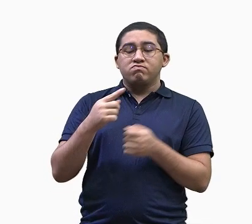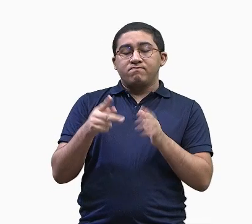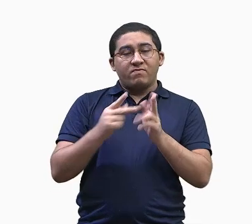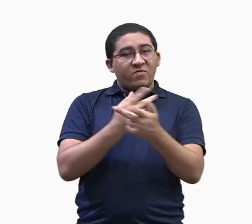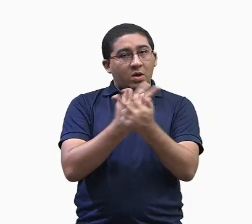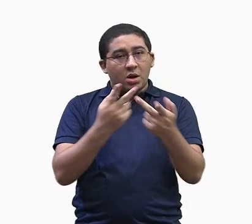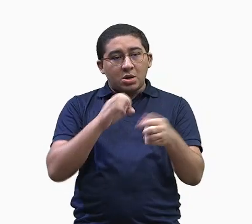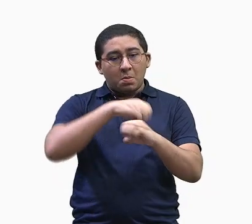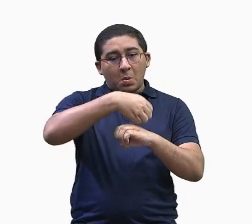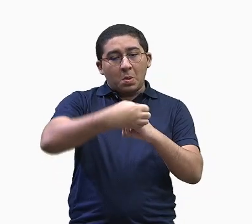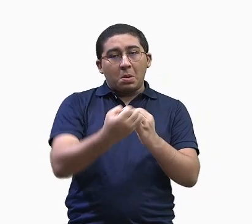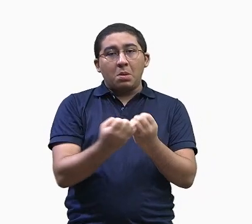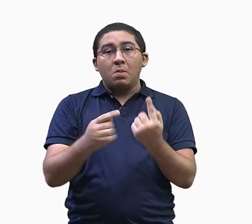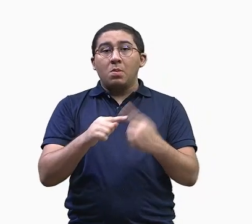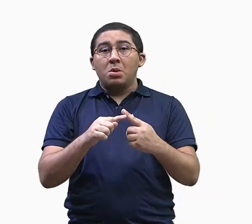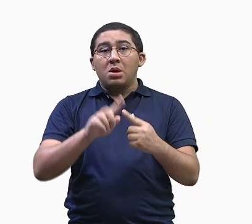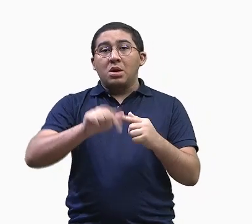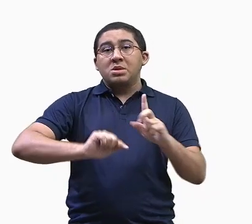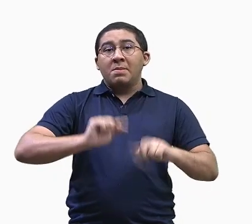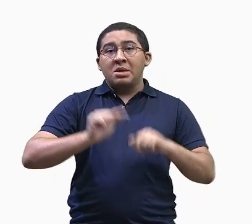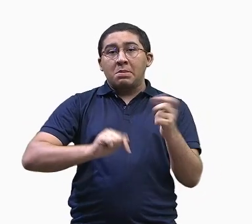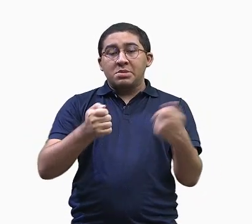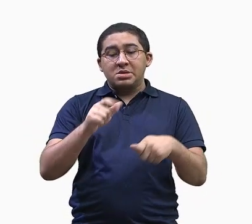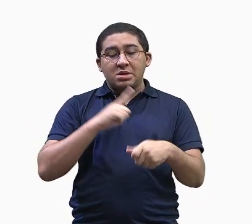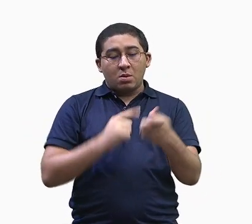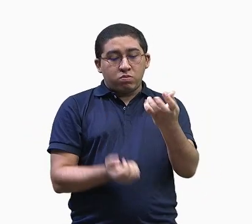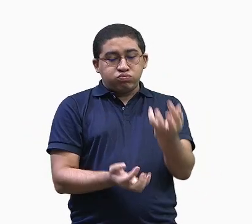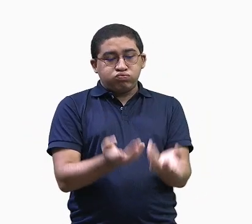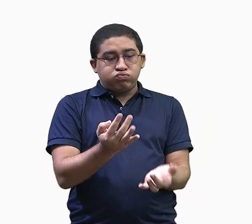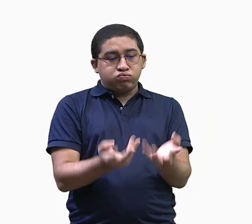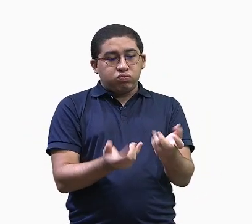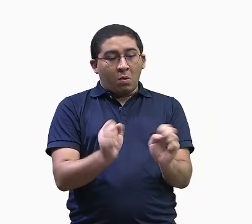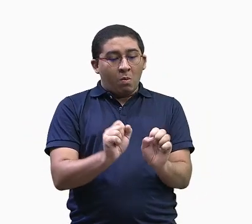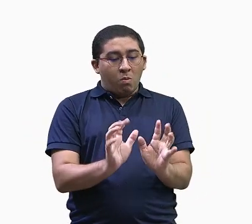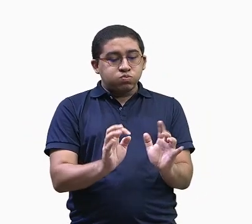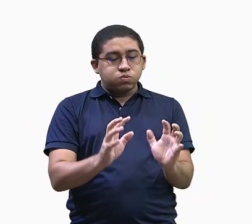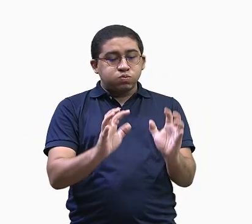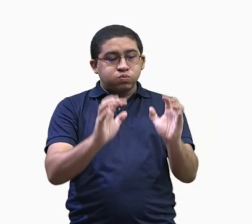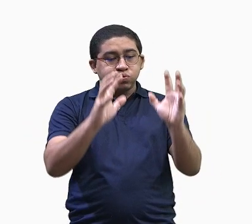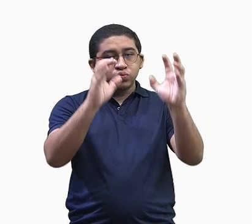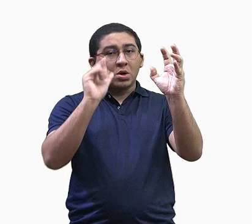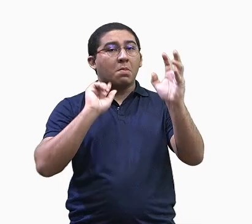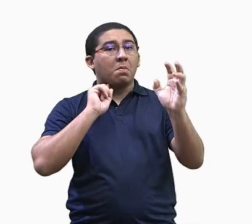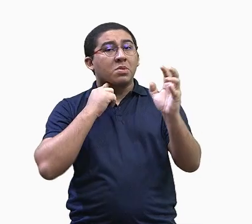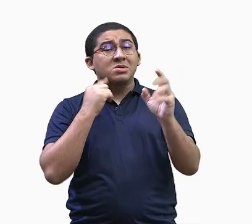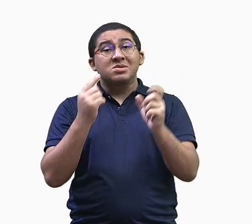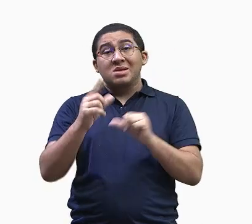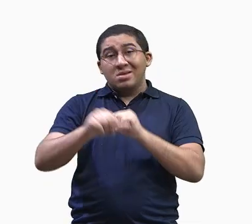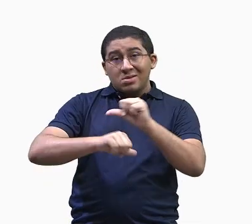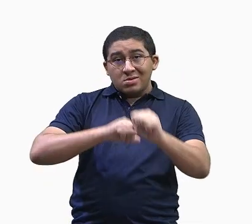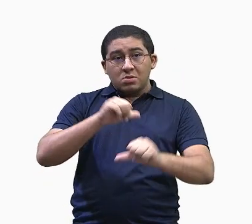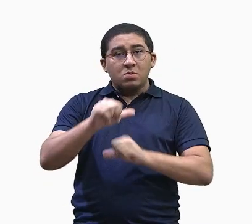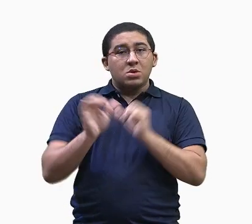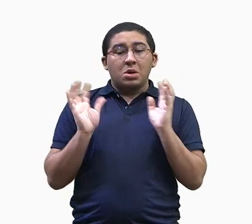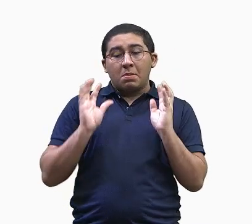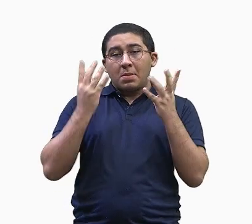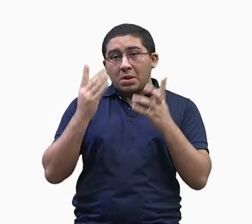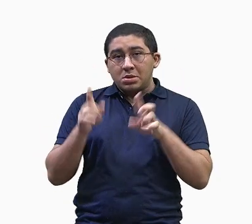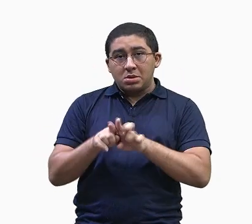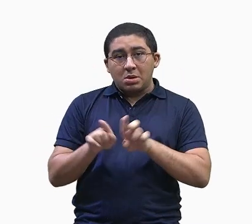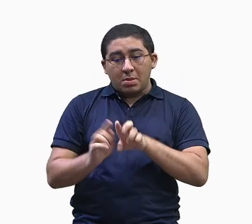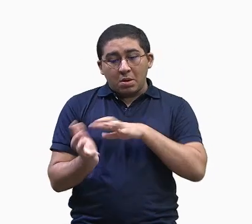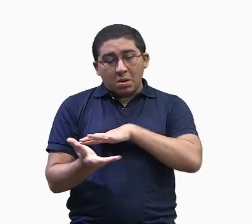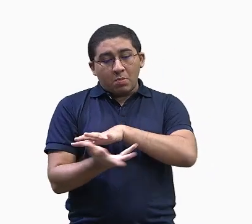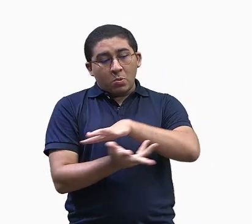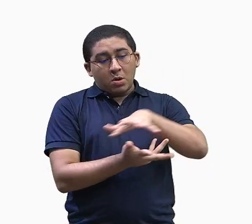ser queimado, né? Essa matéria-prima, e isso contribui para as mudanças climáticas, contribui ali para o aquecimento global, entre